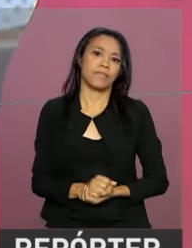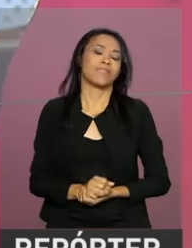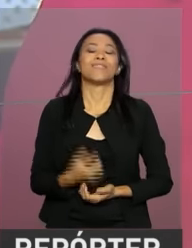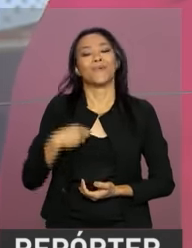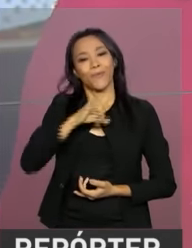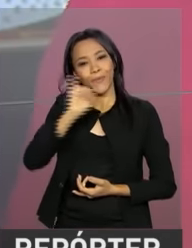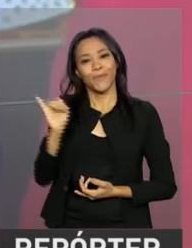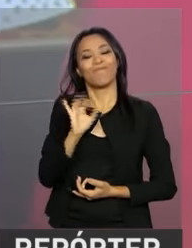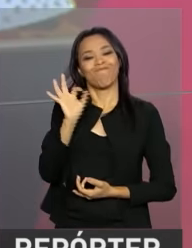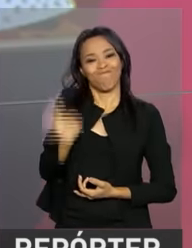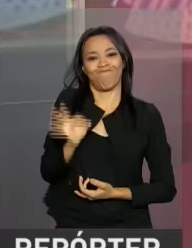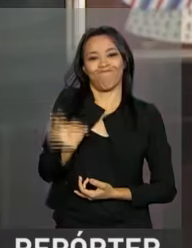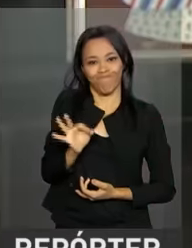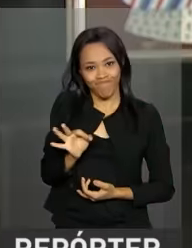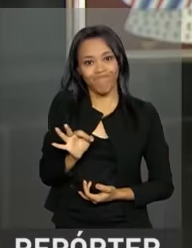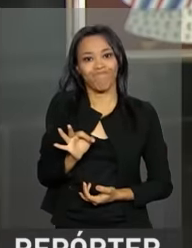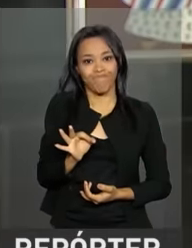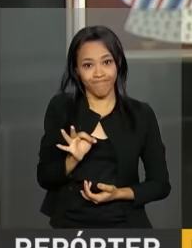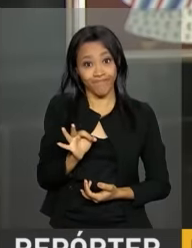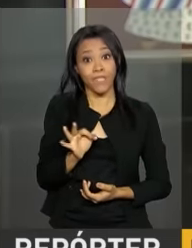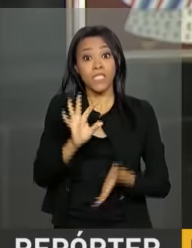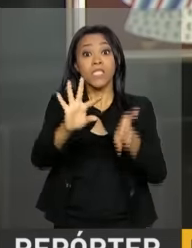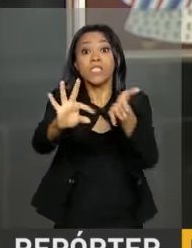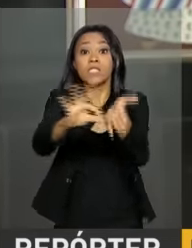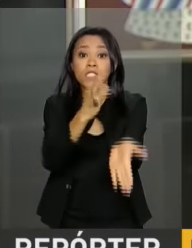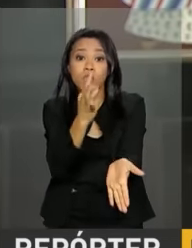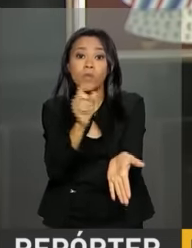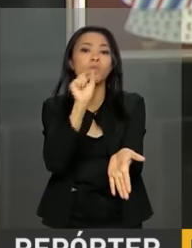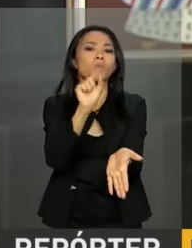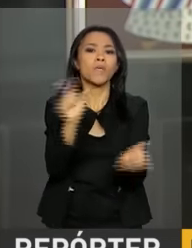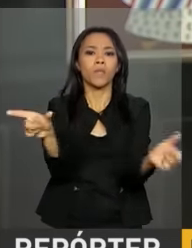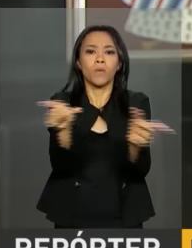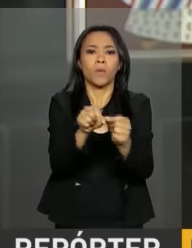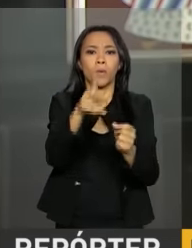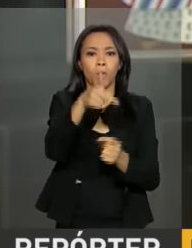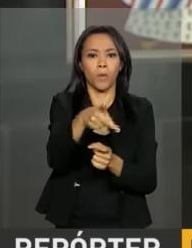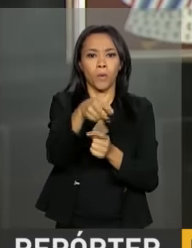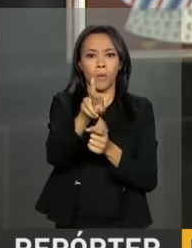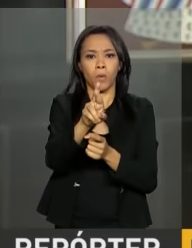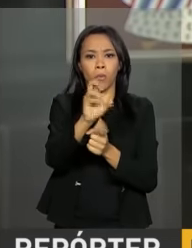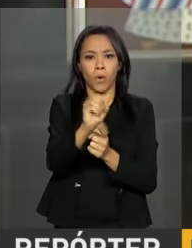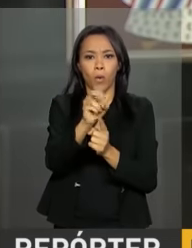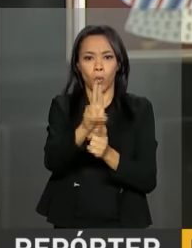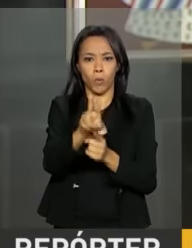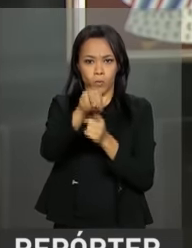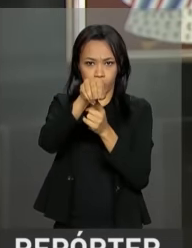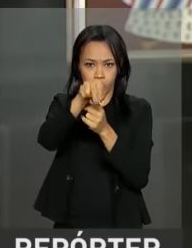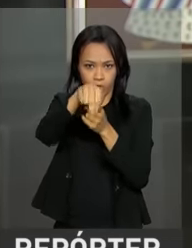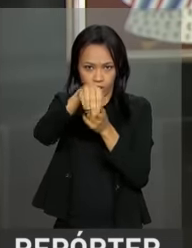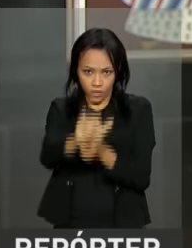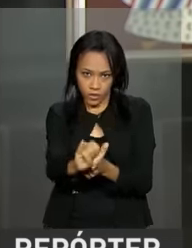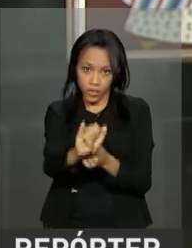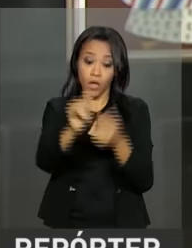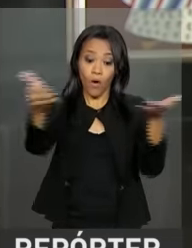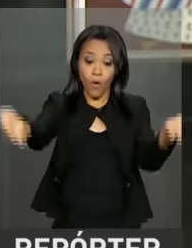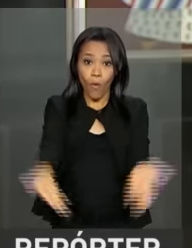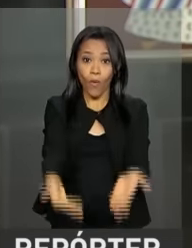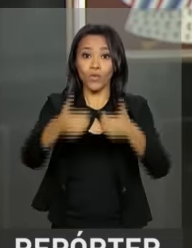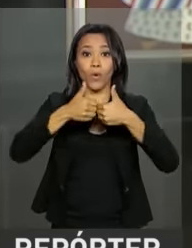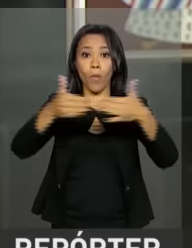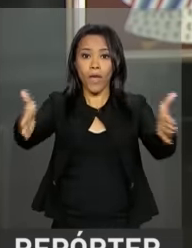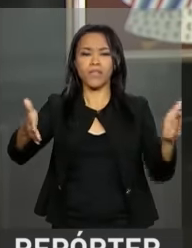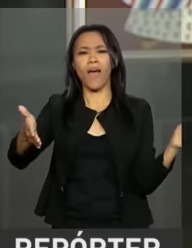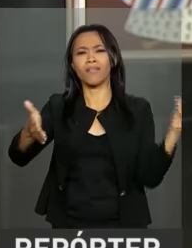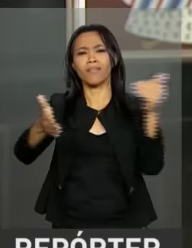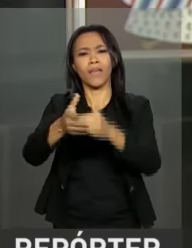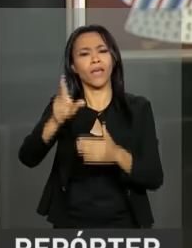Leandra é isso mesmo as inscrições do pro ú o programa Universidade para Todos começam hoje e vão